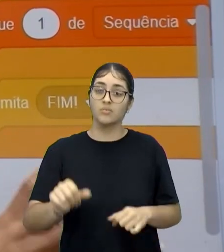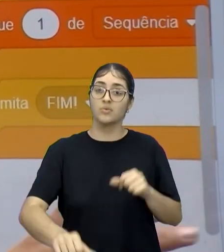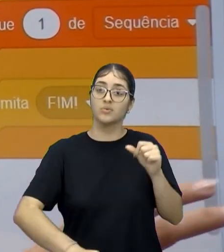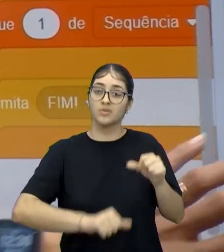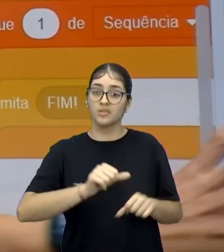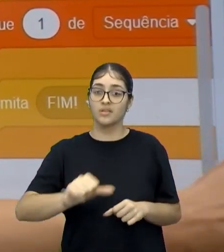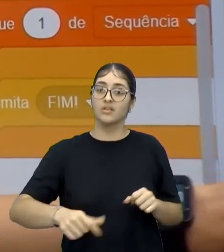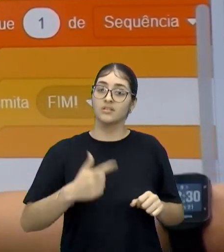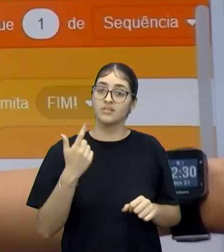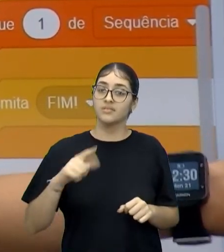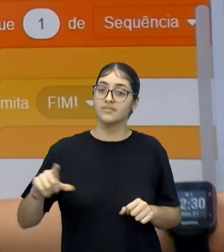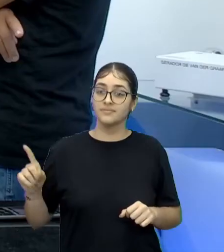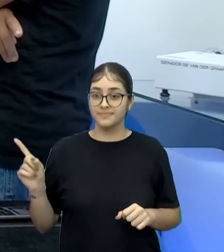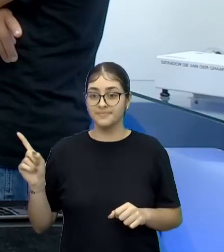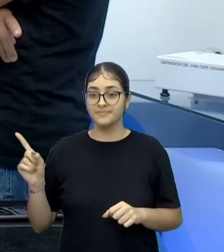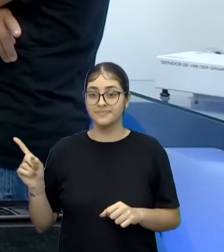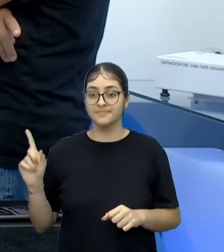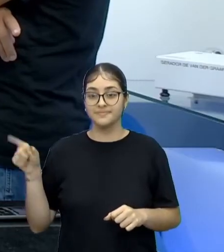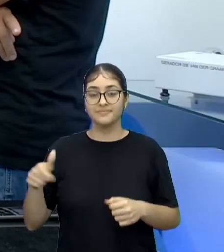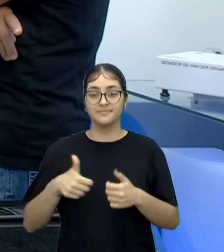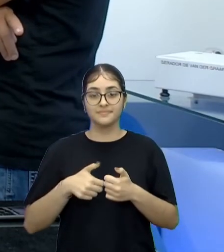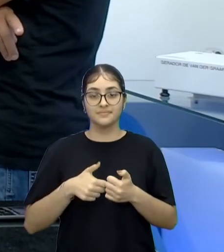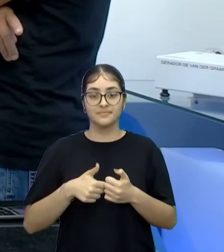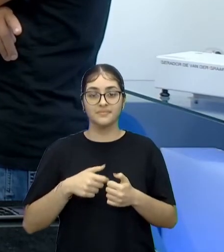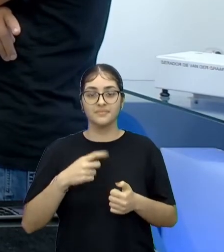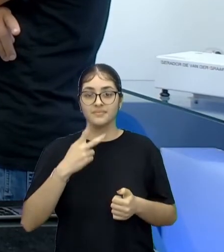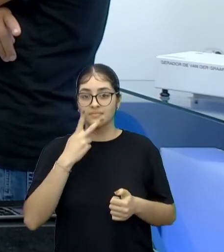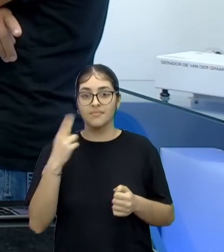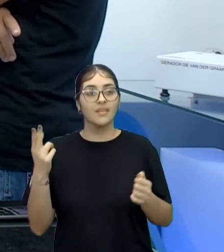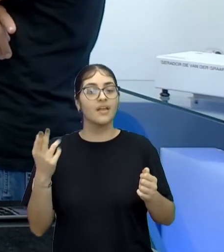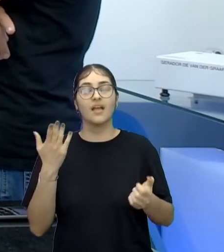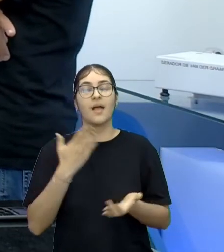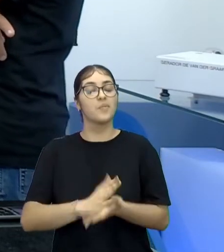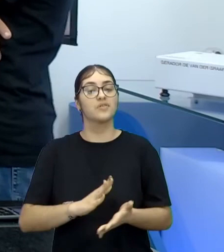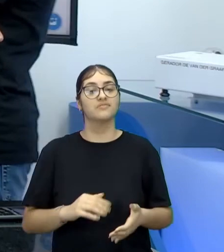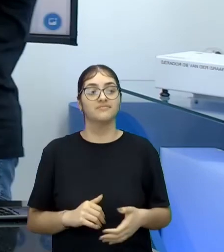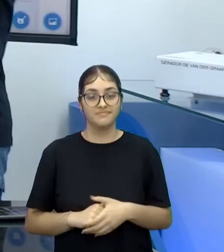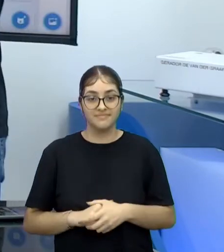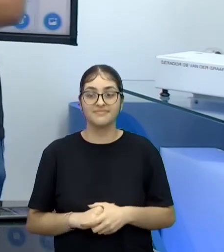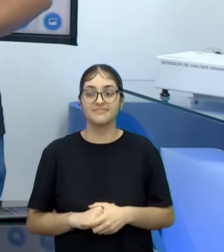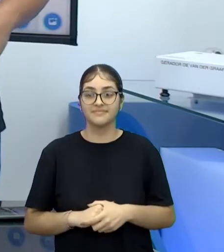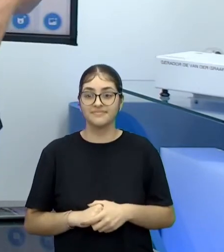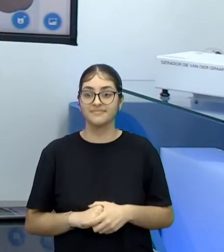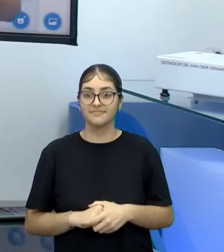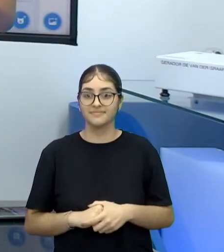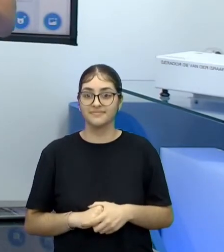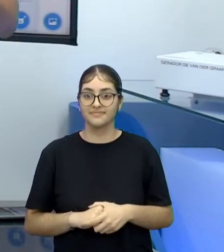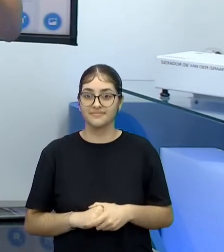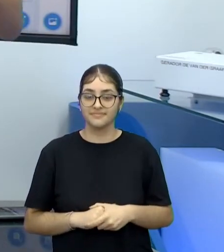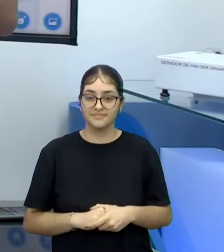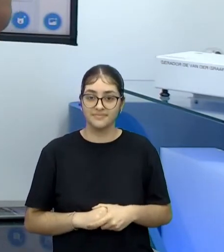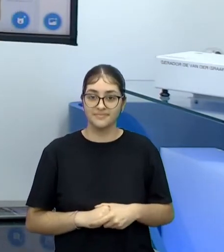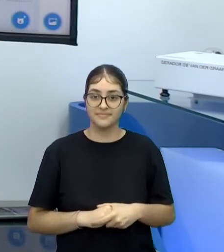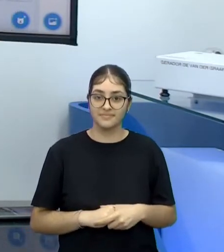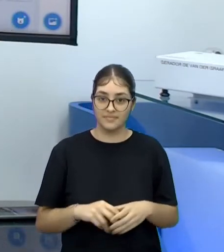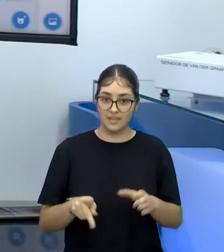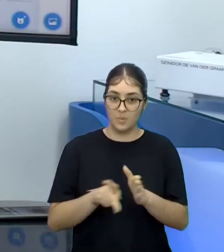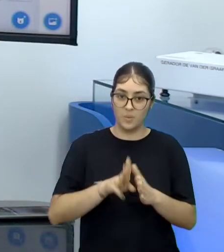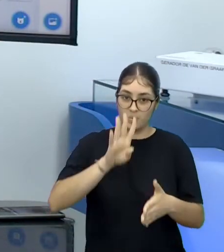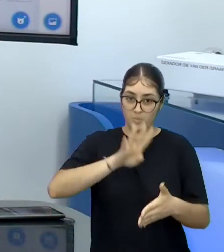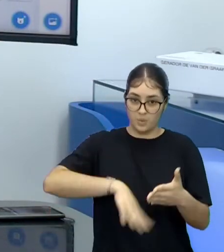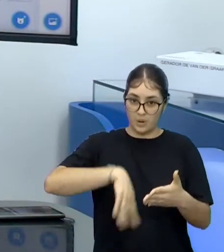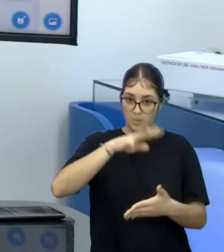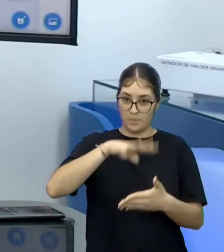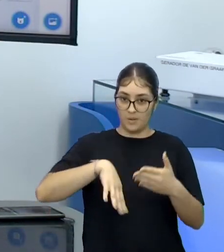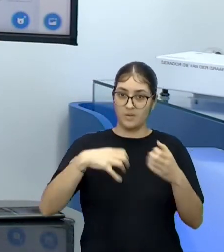que aqui na verdade quando a gente jogava, aparecia assim, acabou. Legal, muito bom. E aí, gente, olha só, essa programação, como eu falei